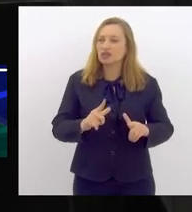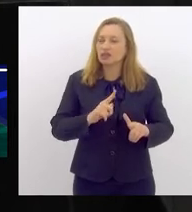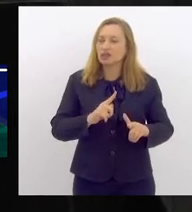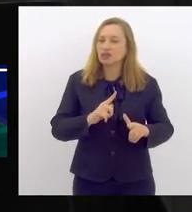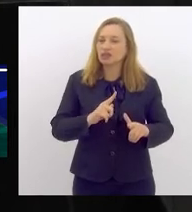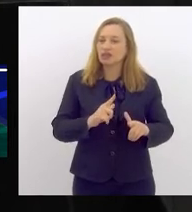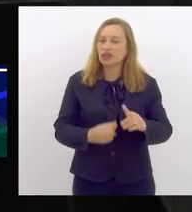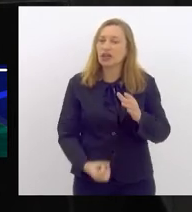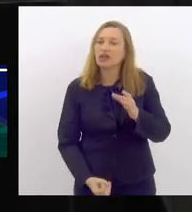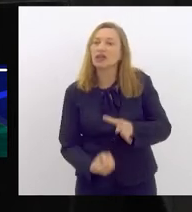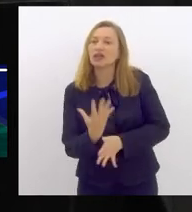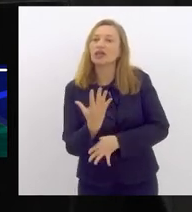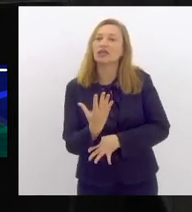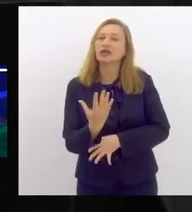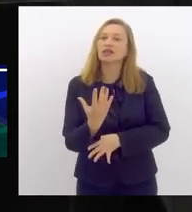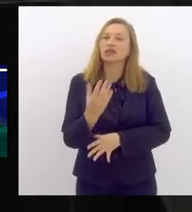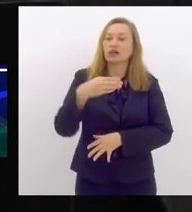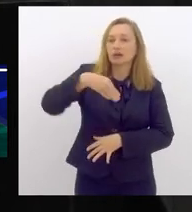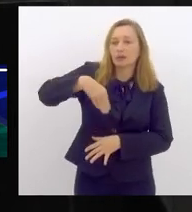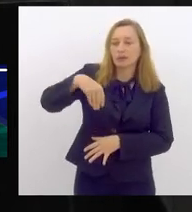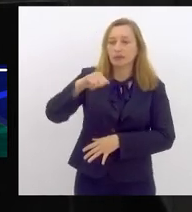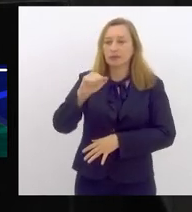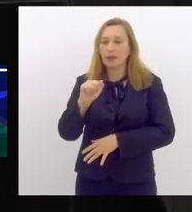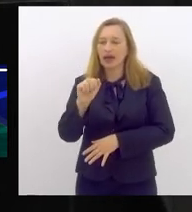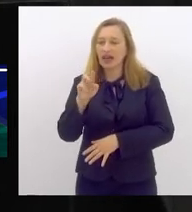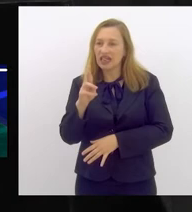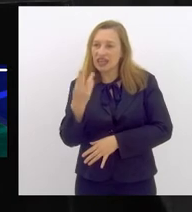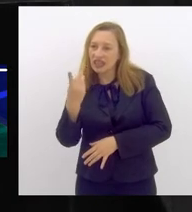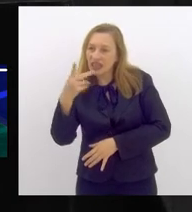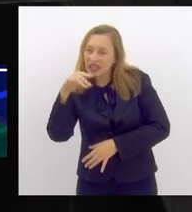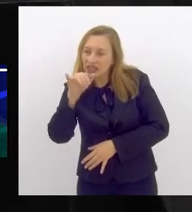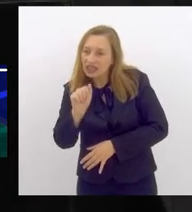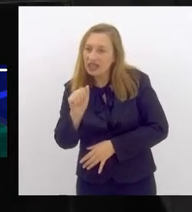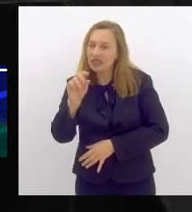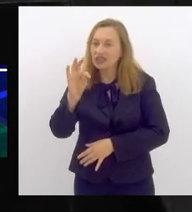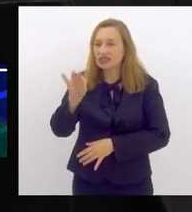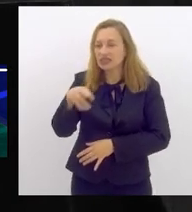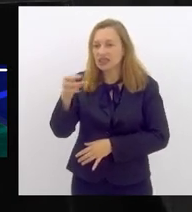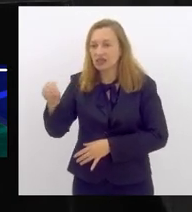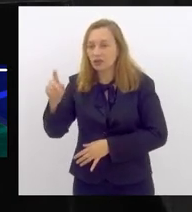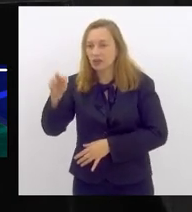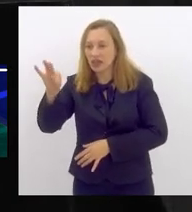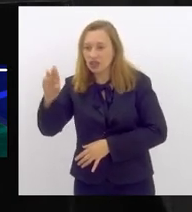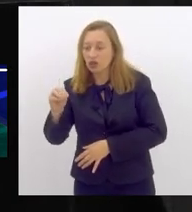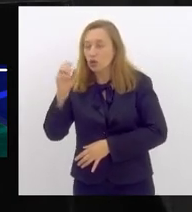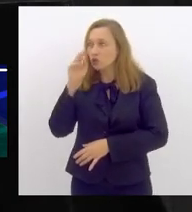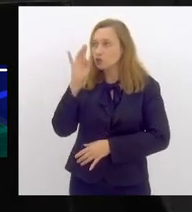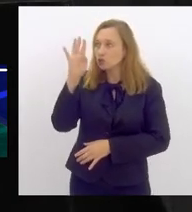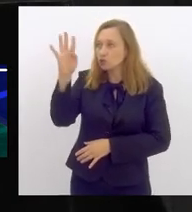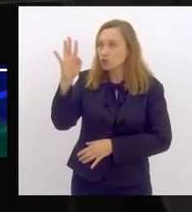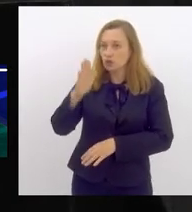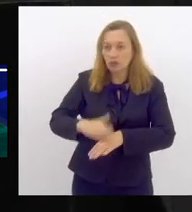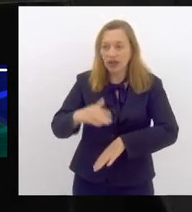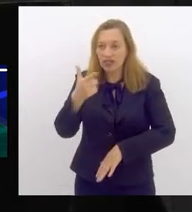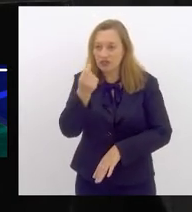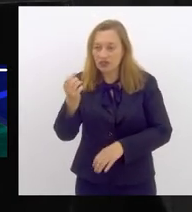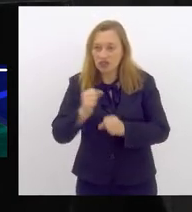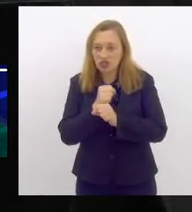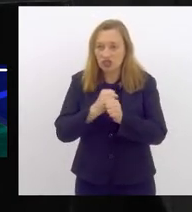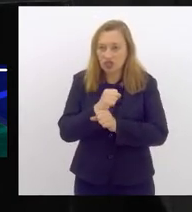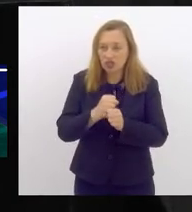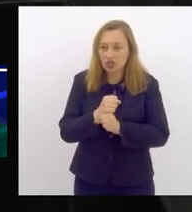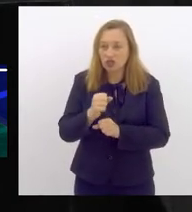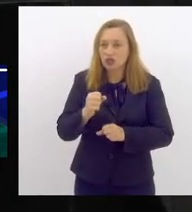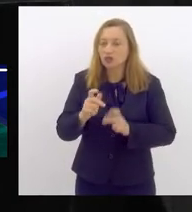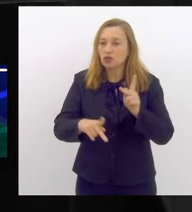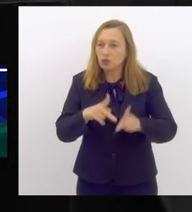instalação da Marina São Bento que é um sonho há mais de 20 anos da população de Angra dos